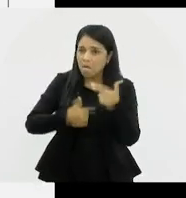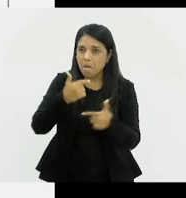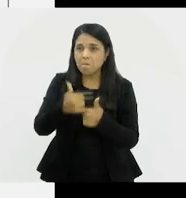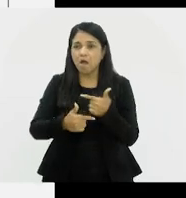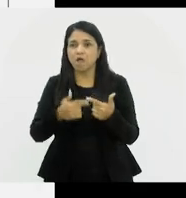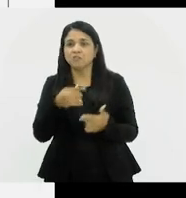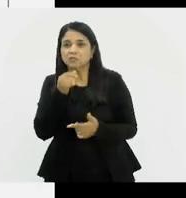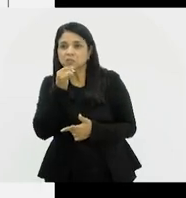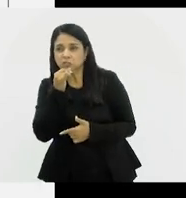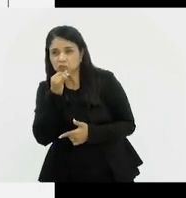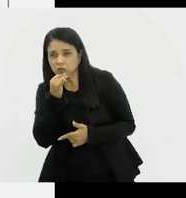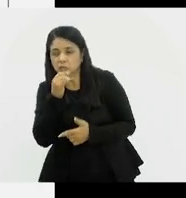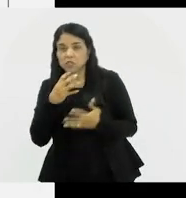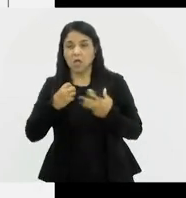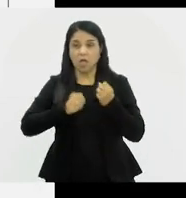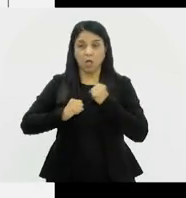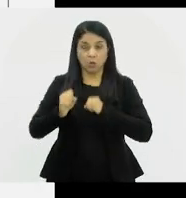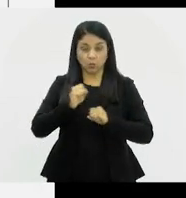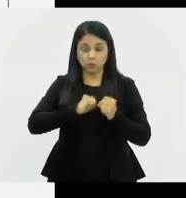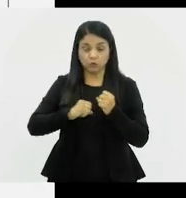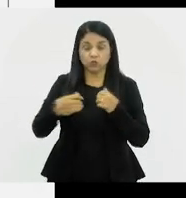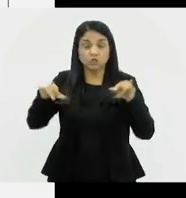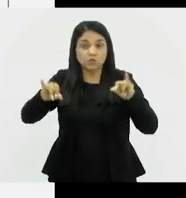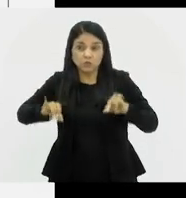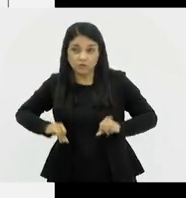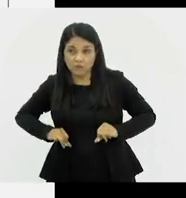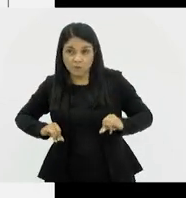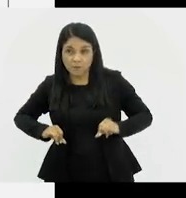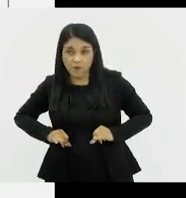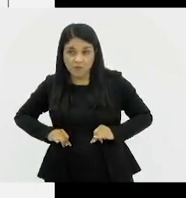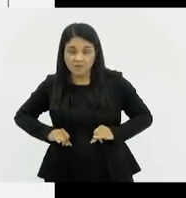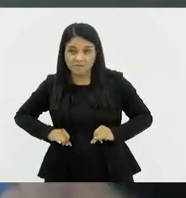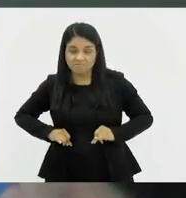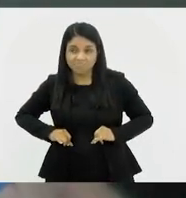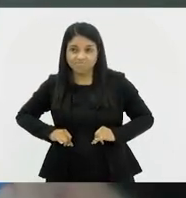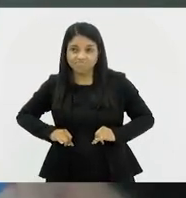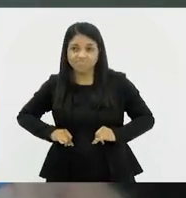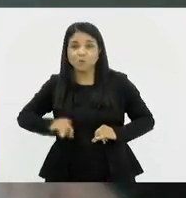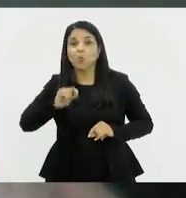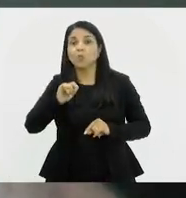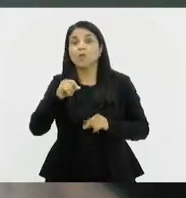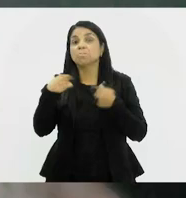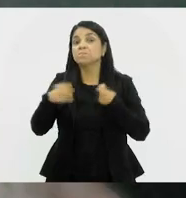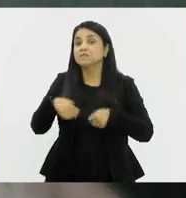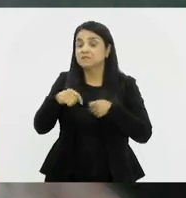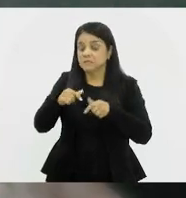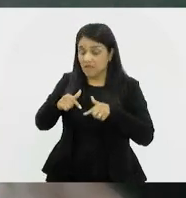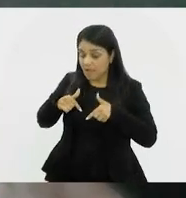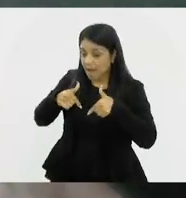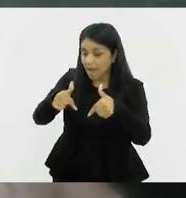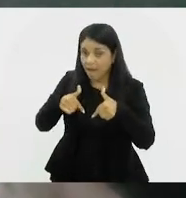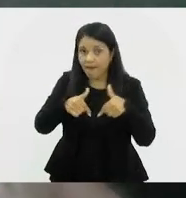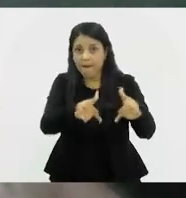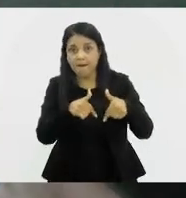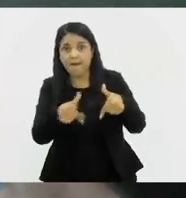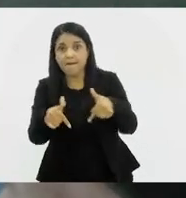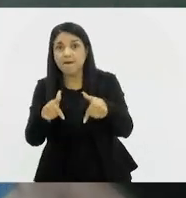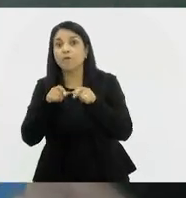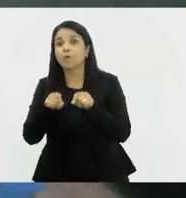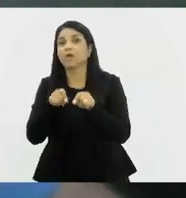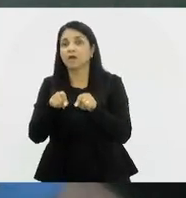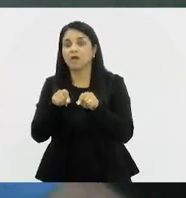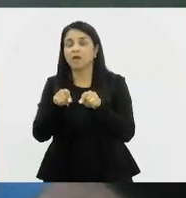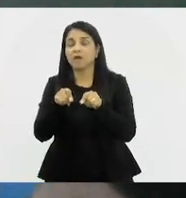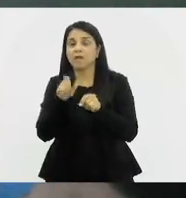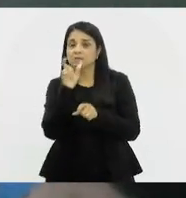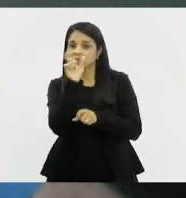angústia. Talvez ali seja a nossa ação. O que podemos fazer para que essas